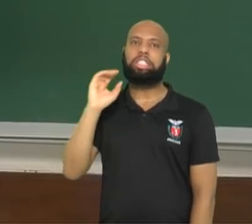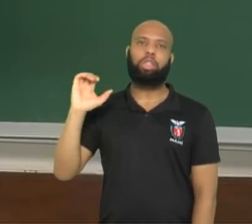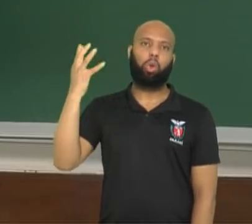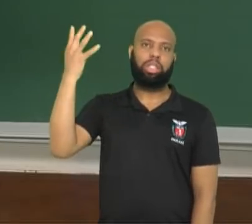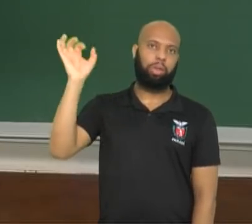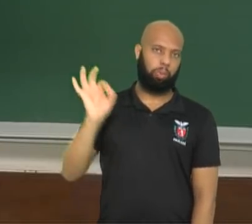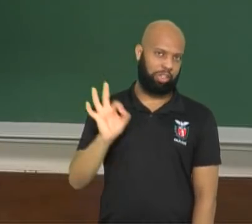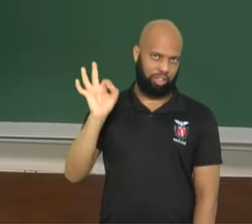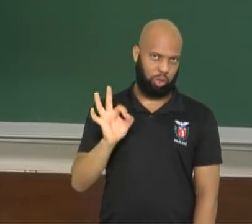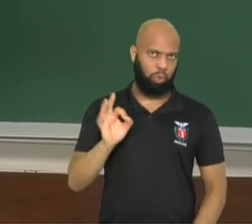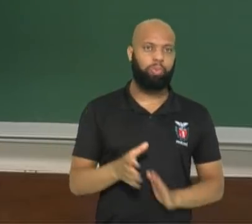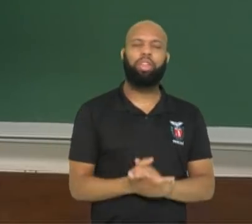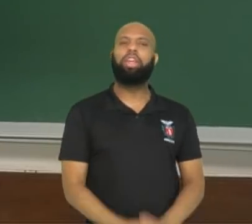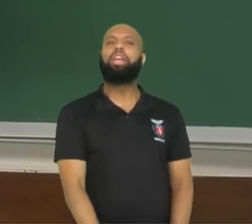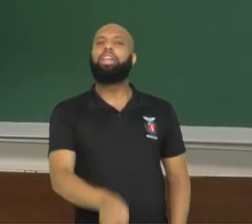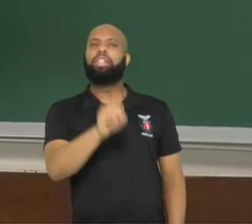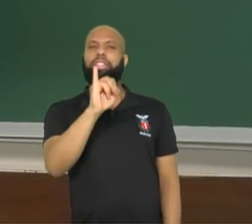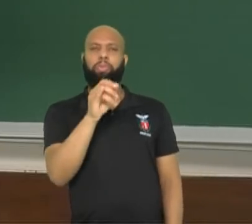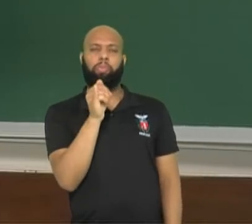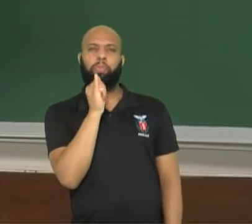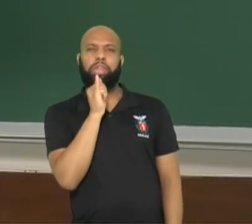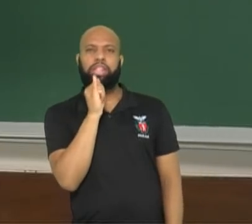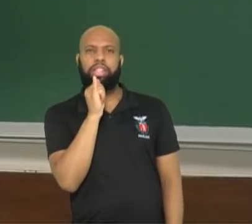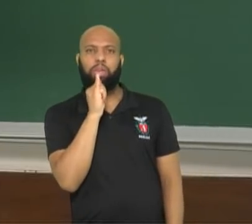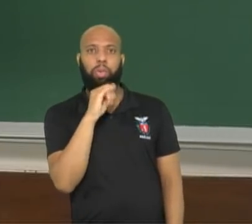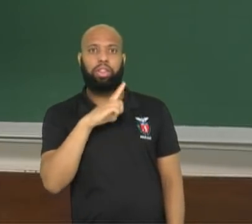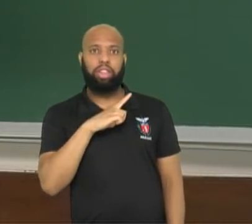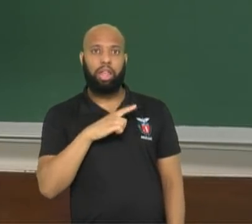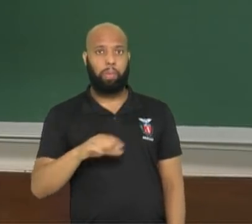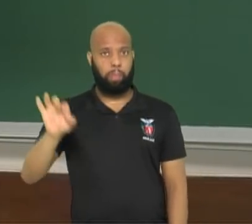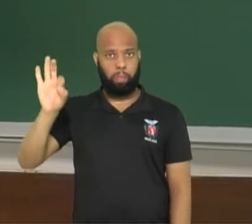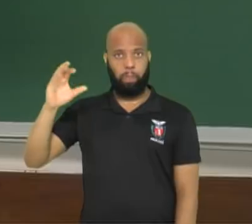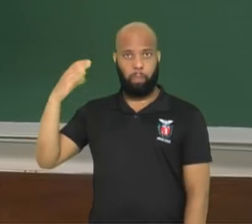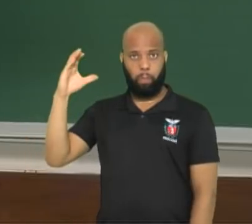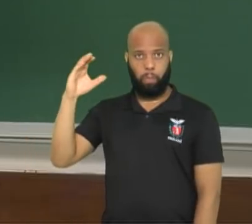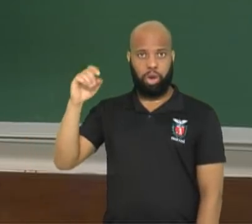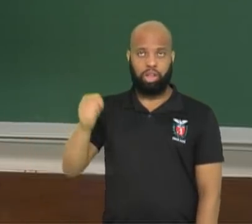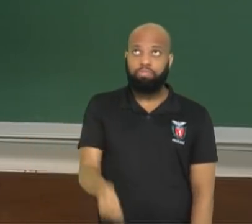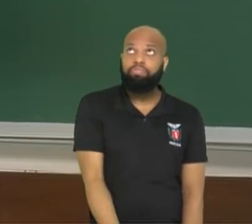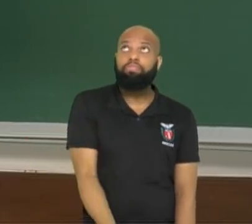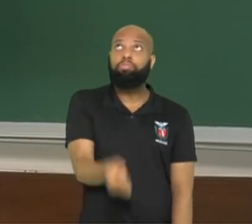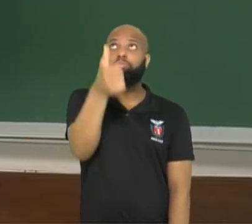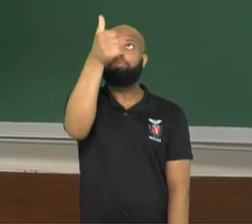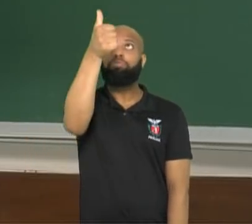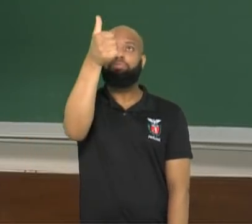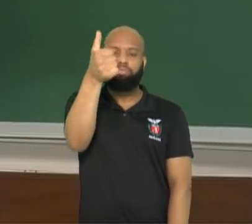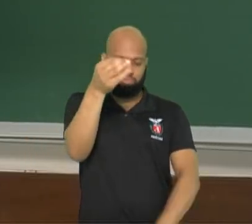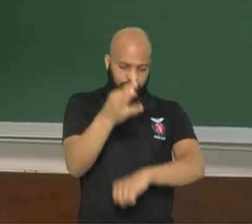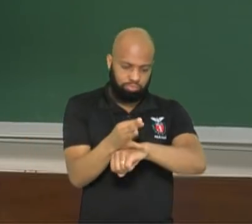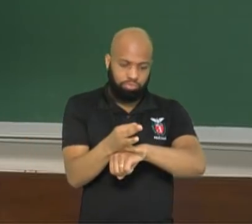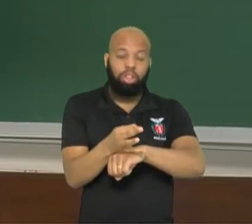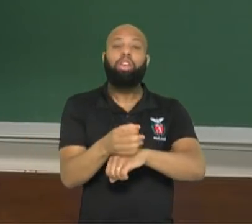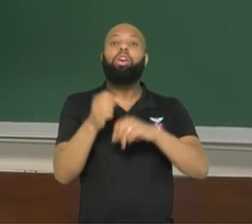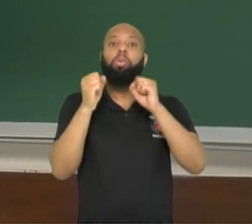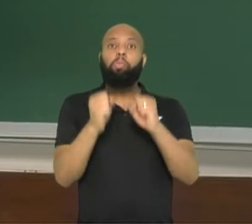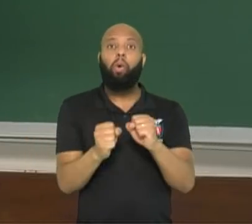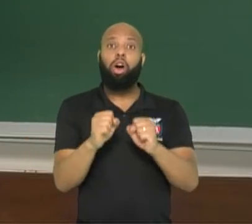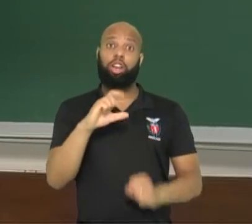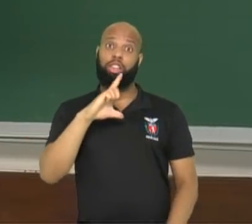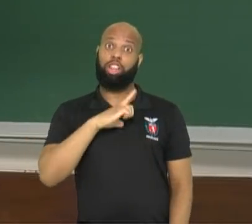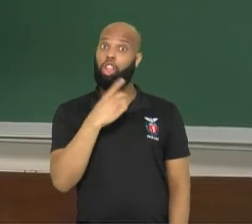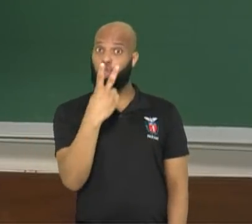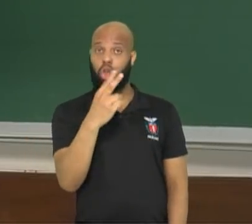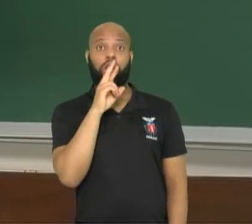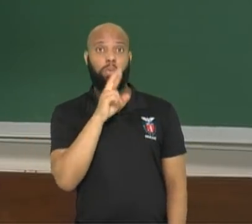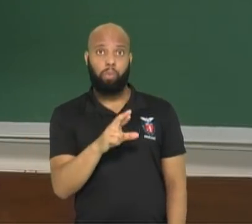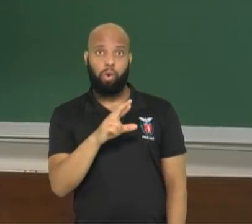o que vai acontecer? Ela pode me dar duas respostas, não é mesmo? Por quê? Porque ela tem duas